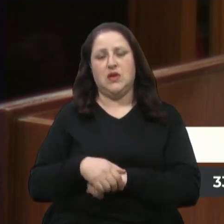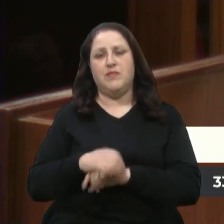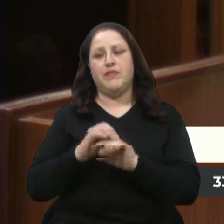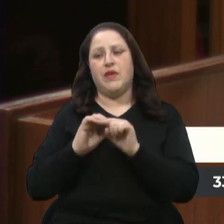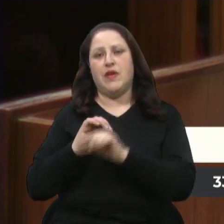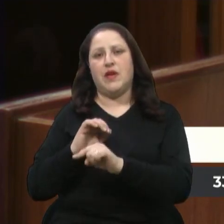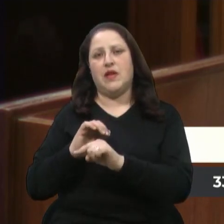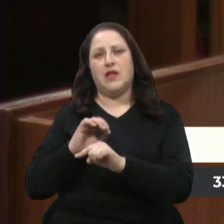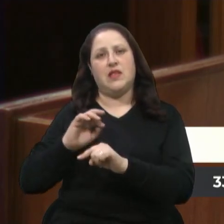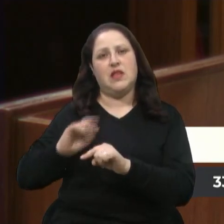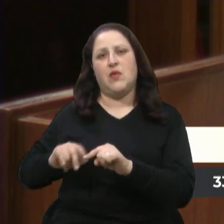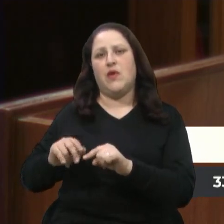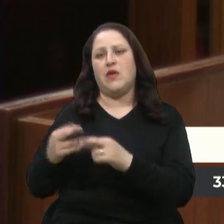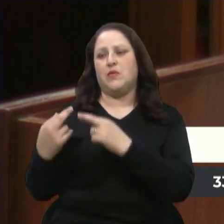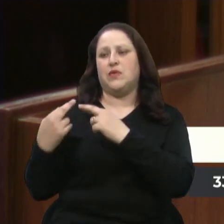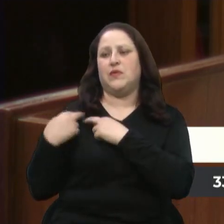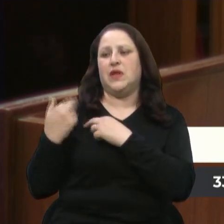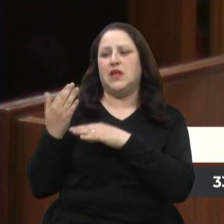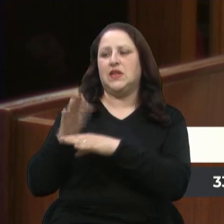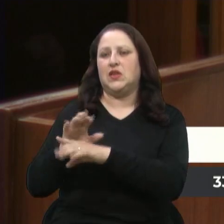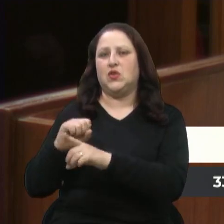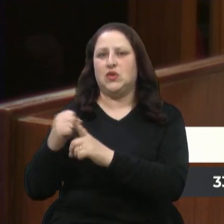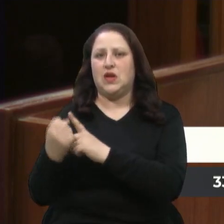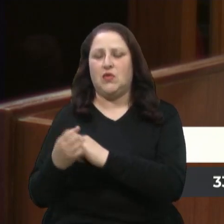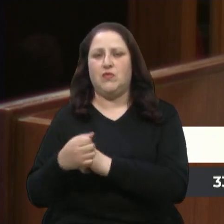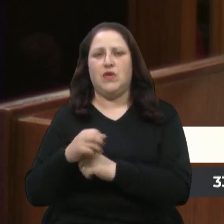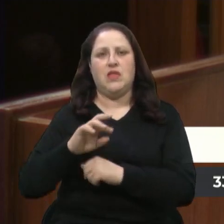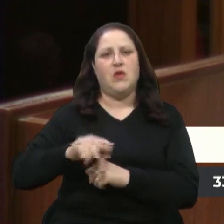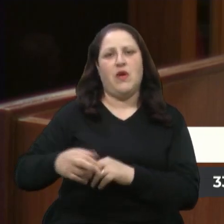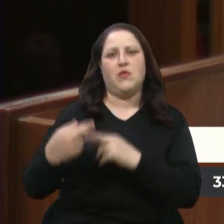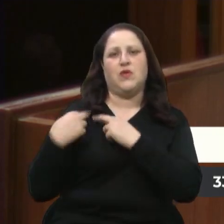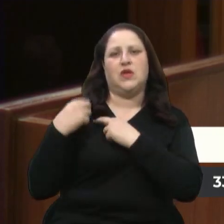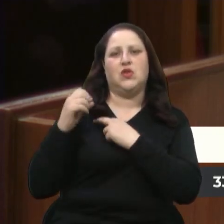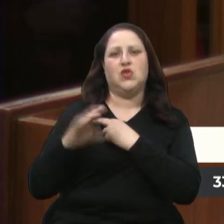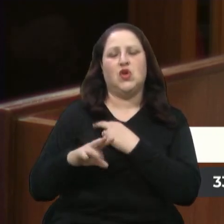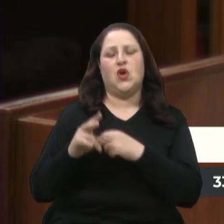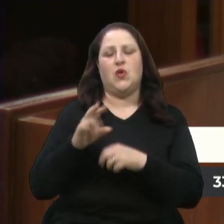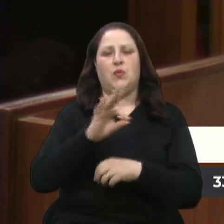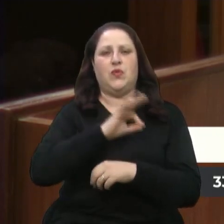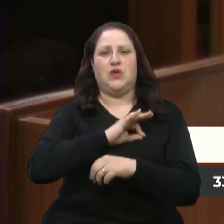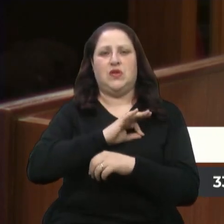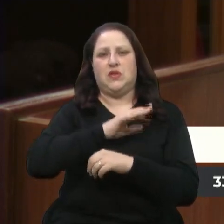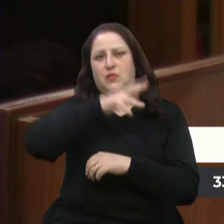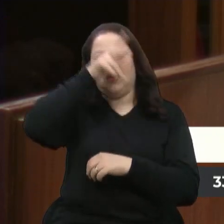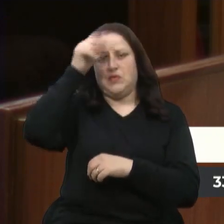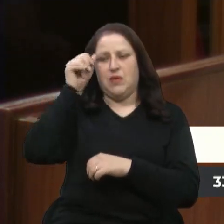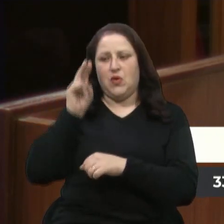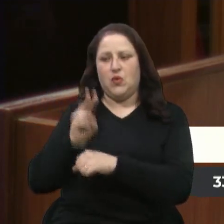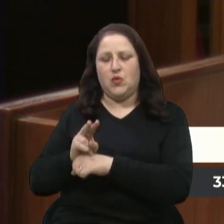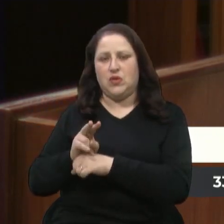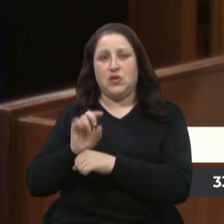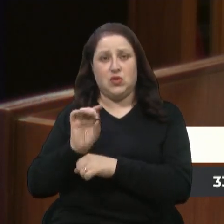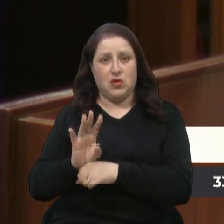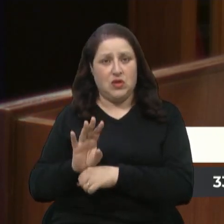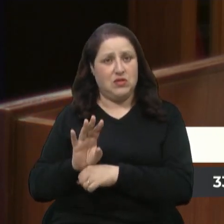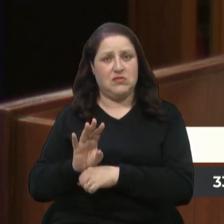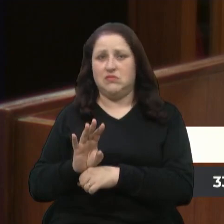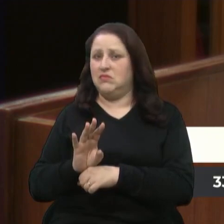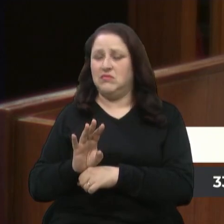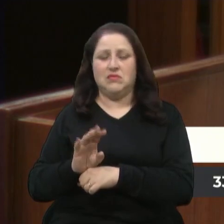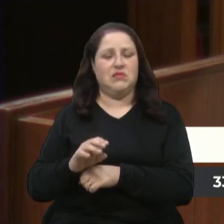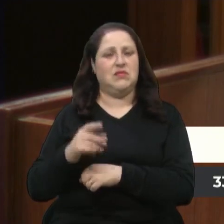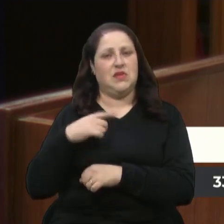não é só da assistência, ele não é da Guarda Municipal, ele não é só dessas. Ele contempla, é